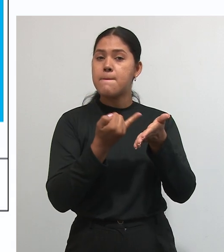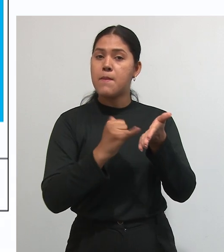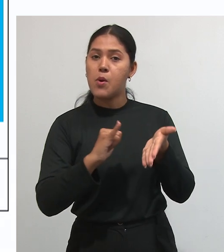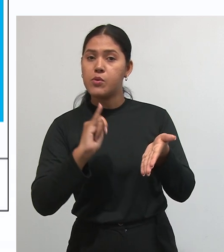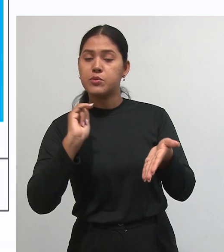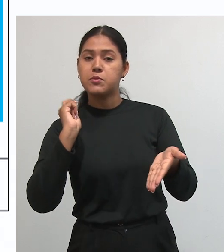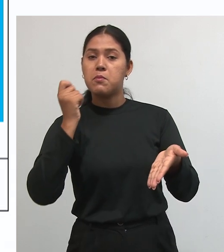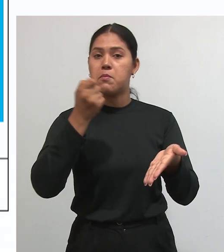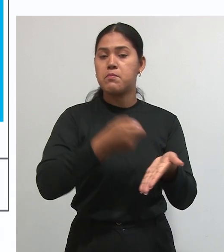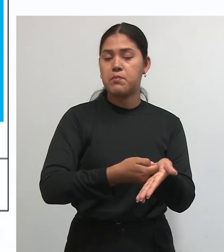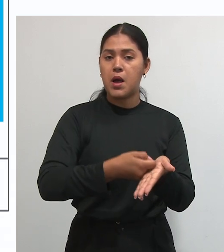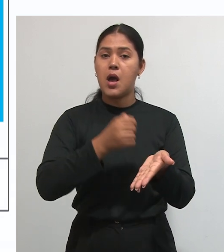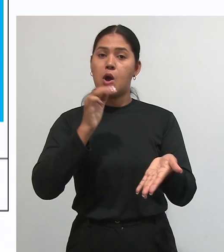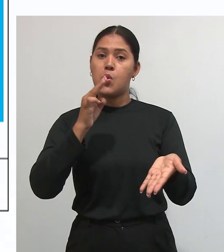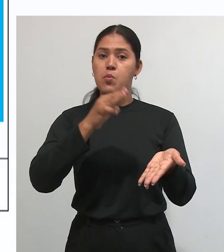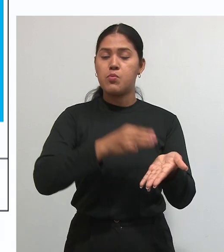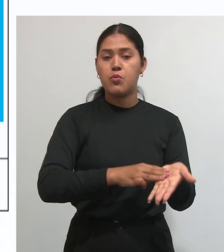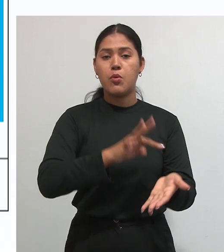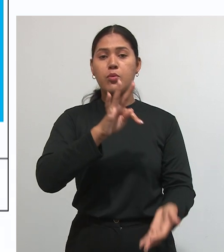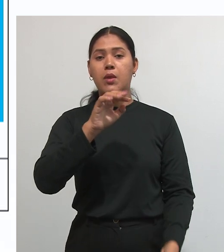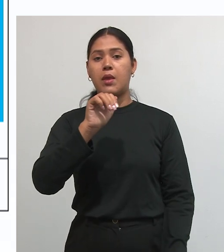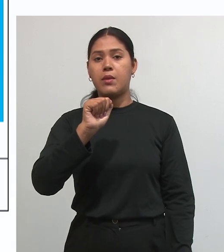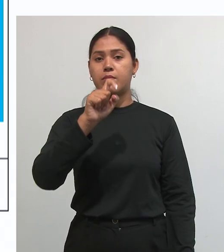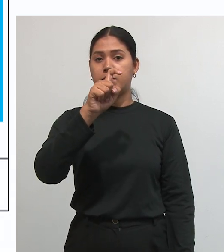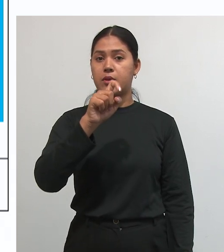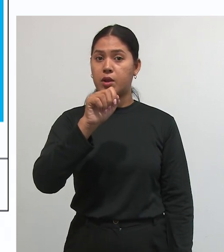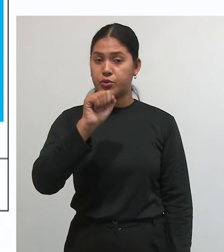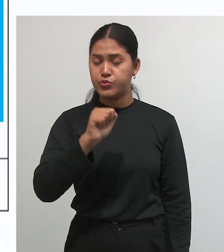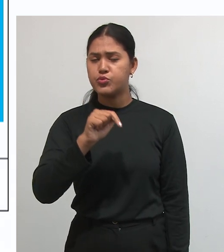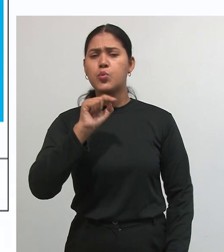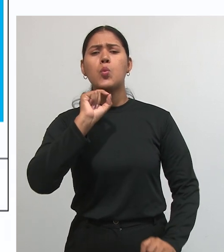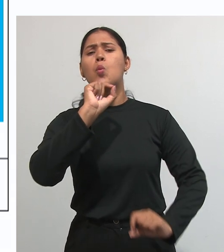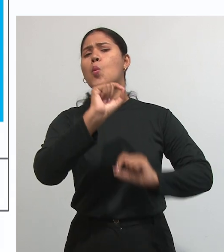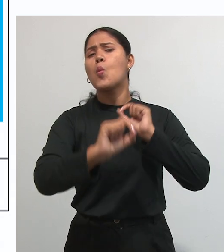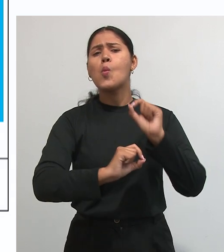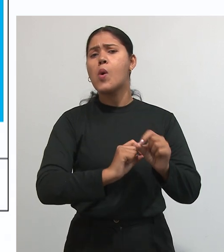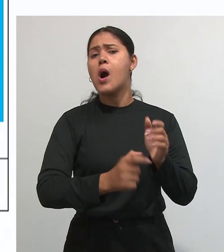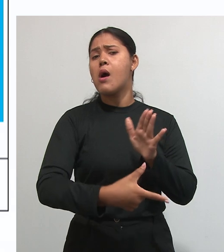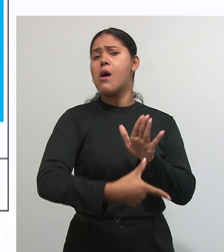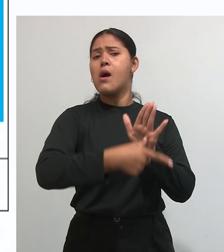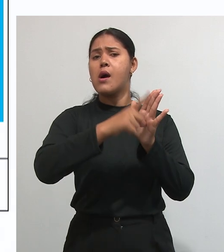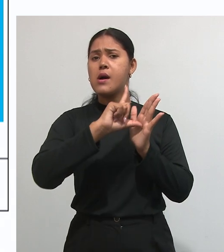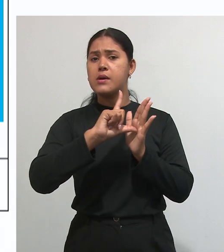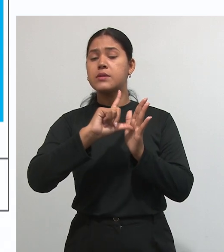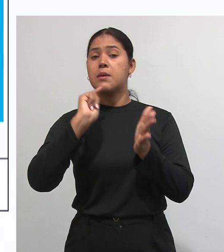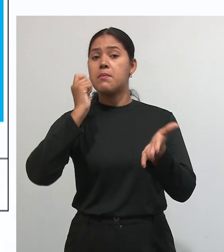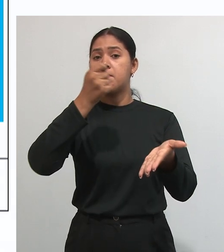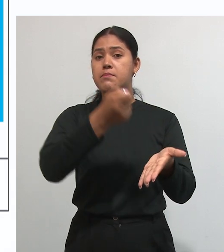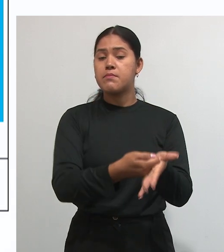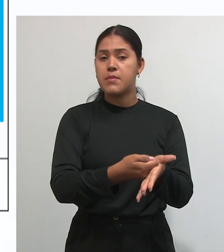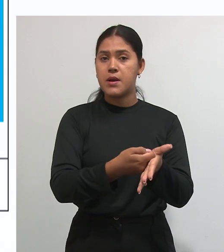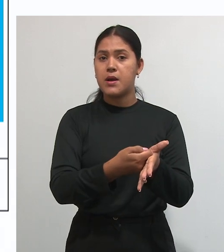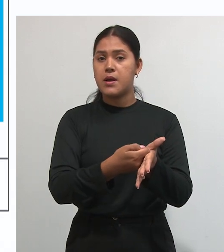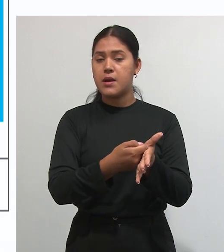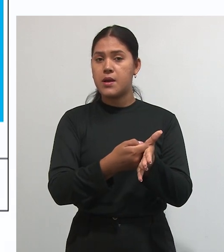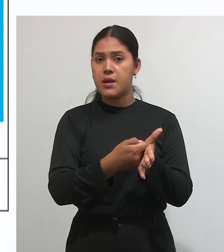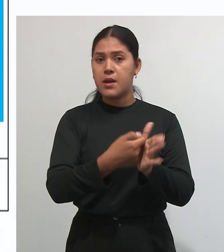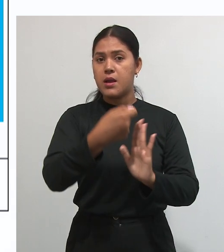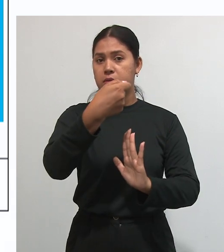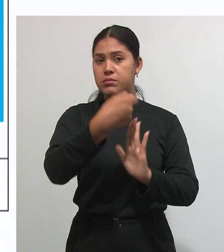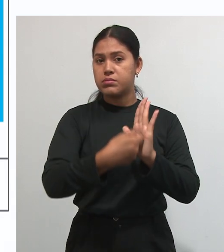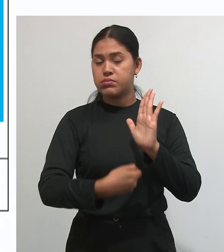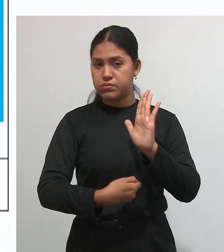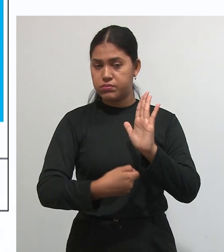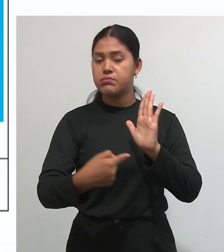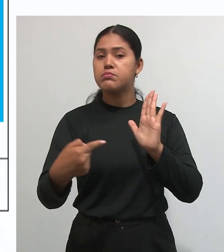e contribuições de melhorias. Essas eram antes as receitas tributárias, que agora já teve a